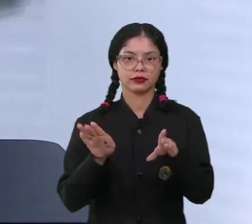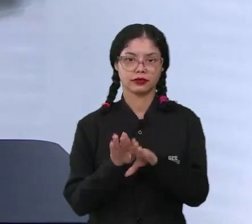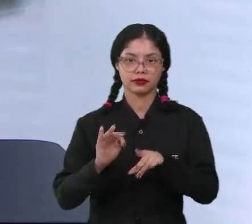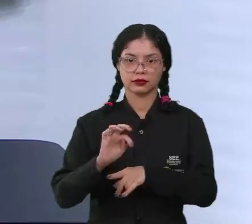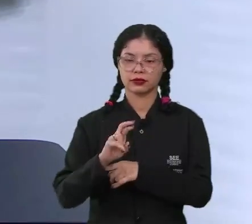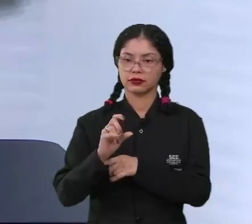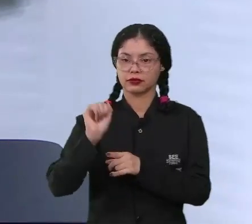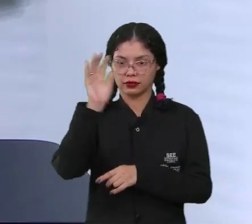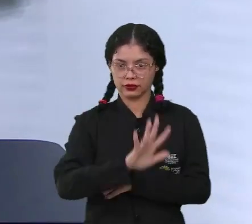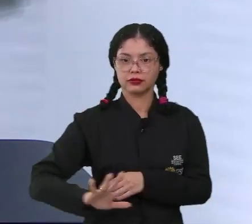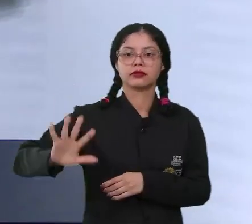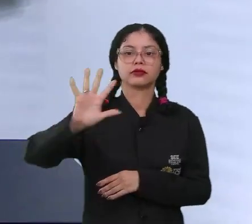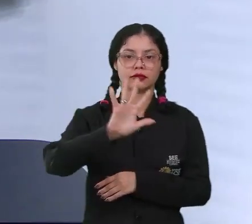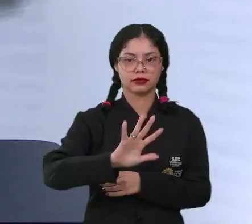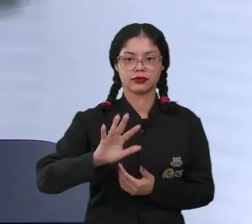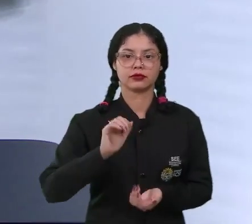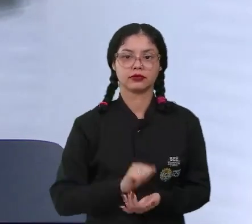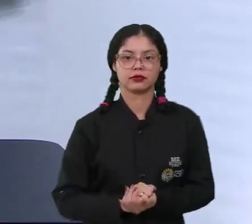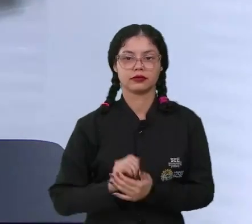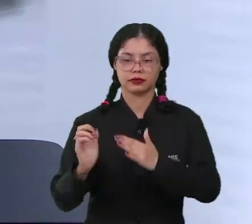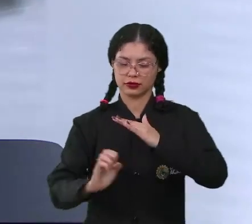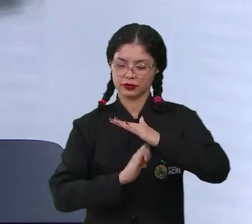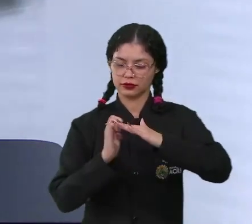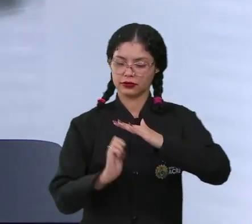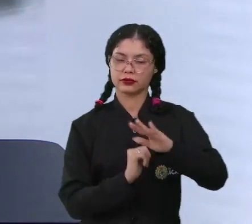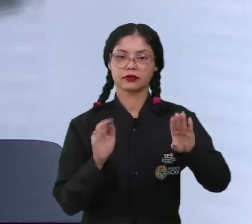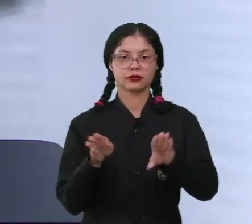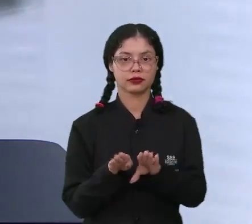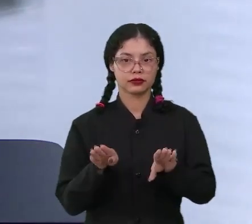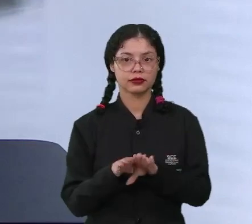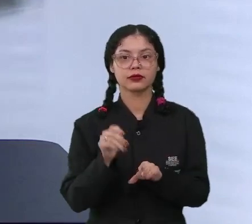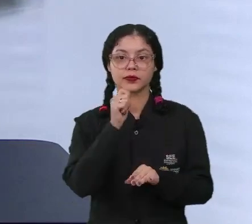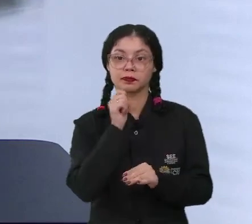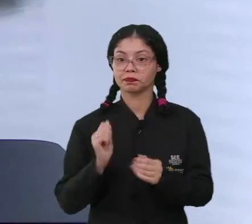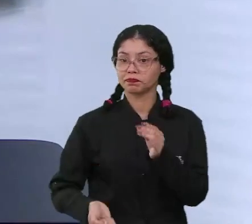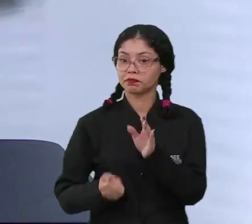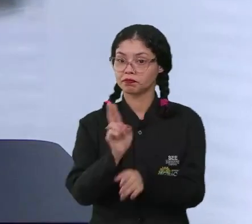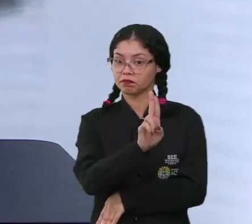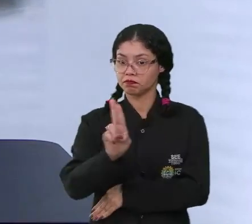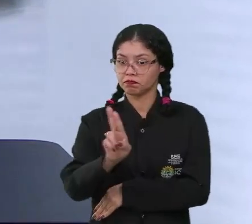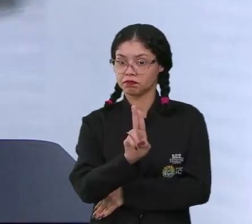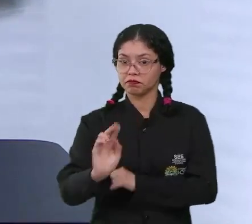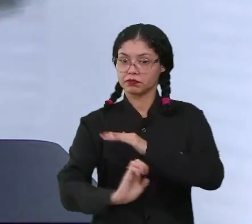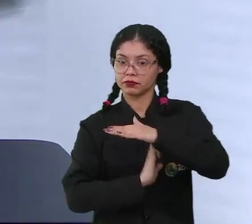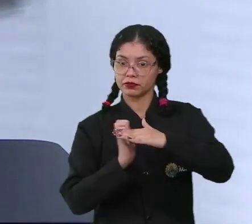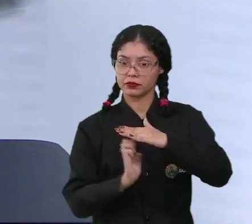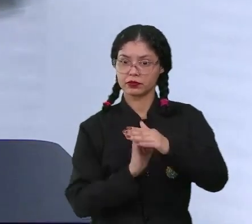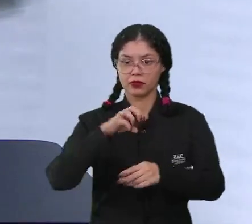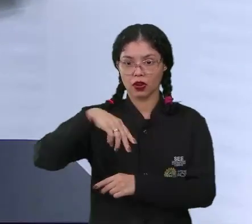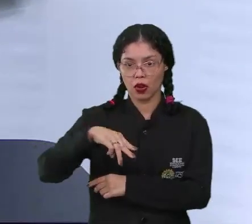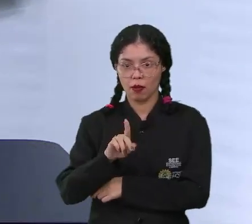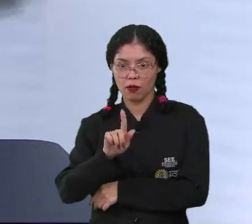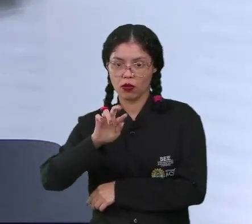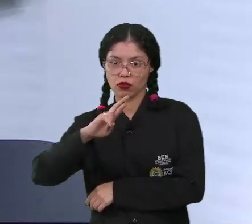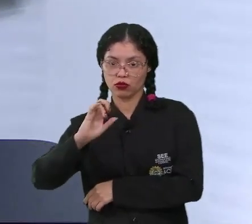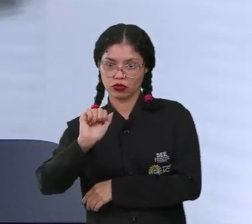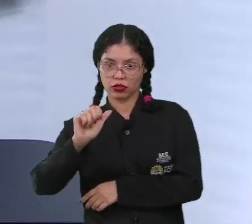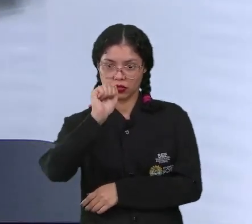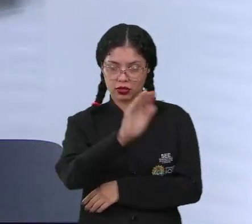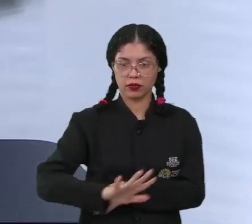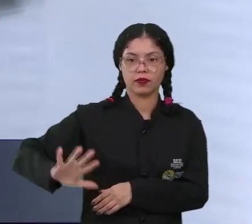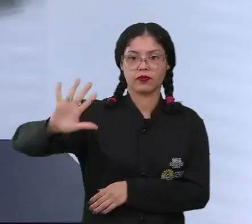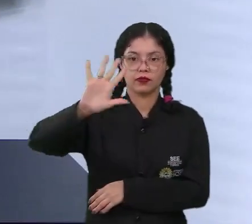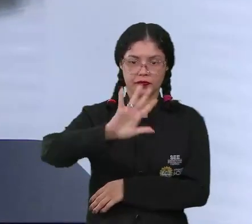transnacionais. Durante muito tempo, essas empresas, elas também foram chamadas de empresas multinacionais.